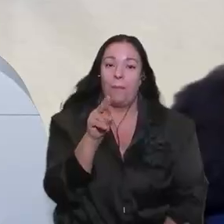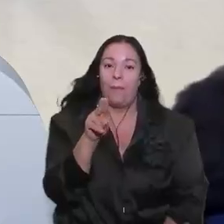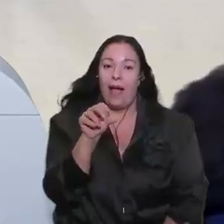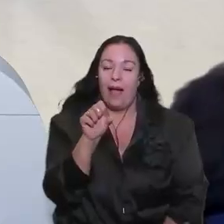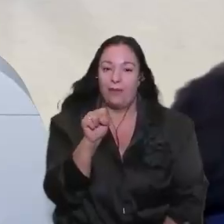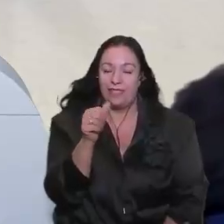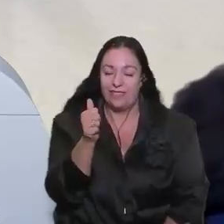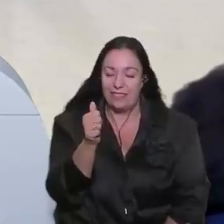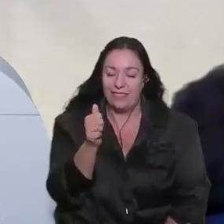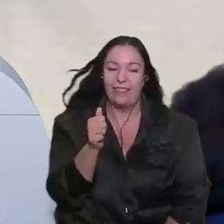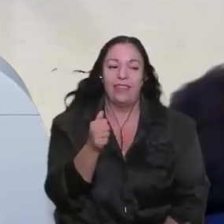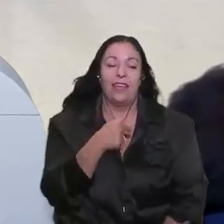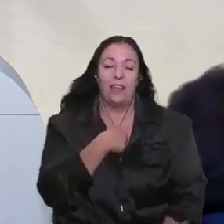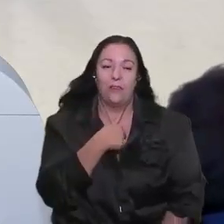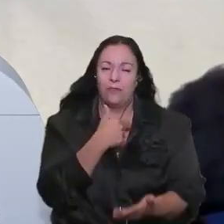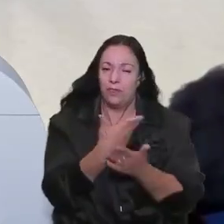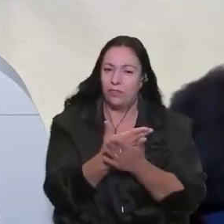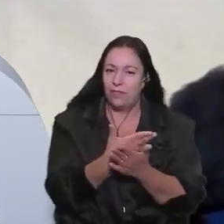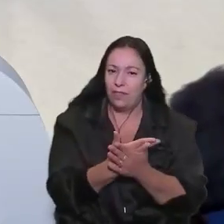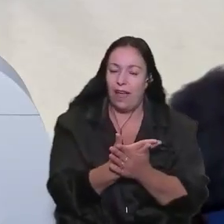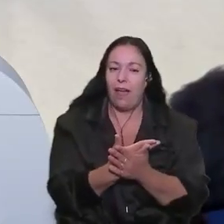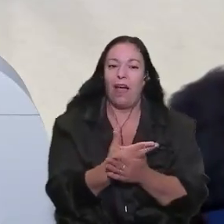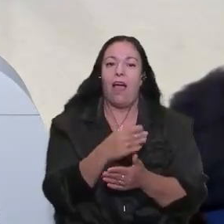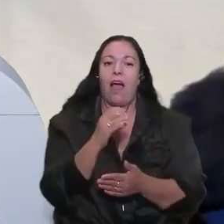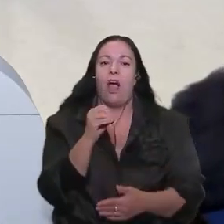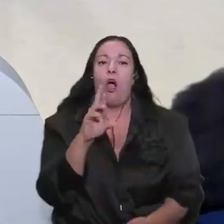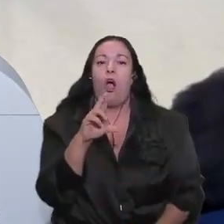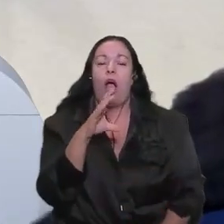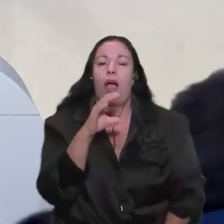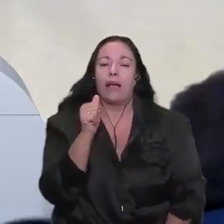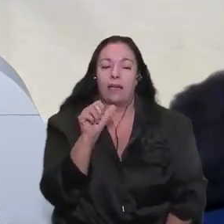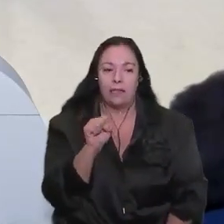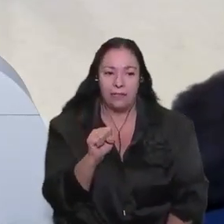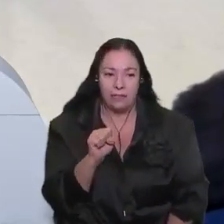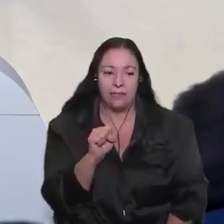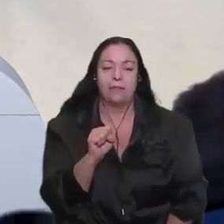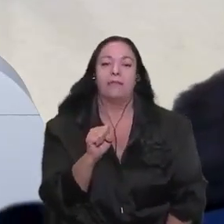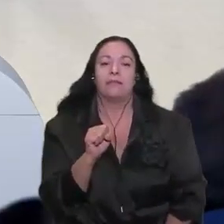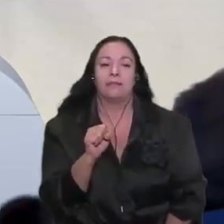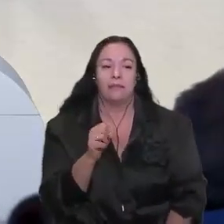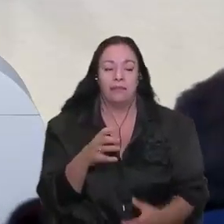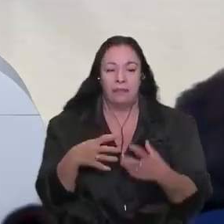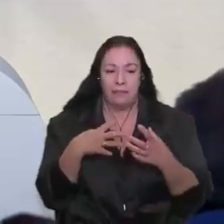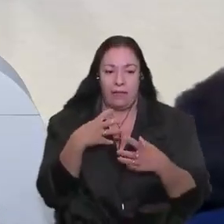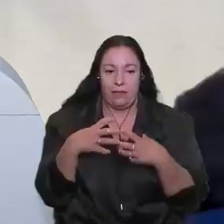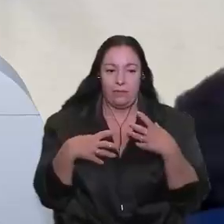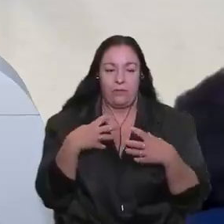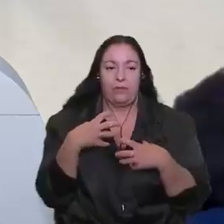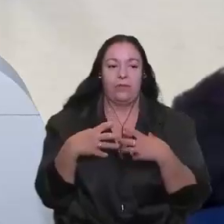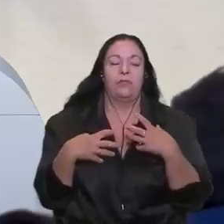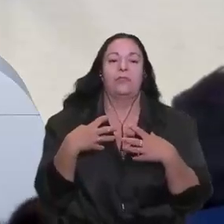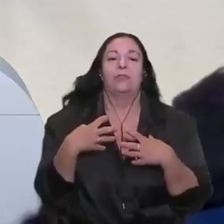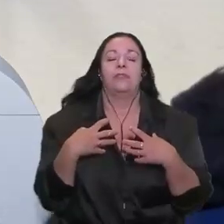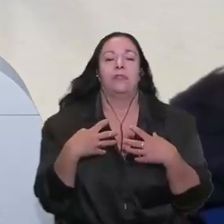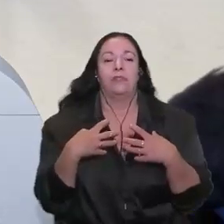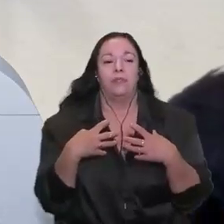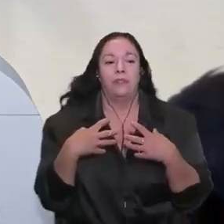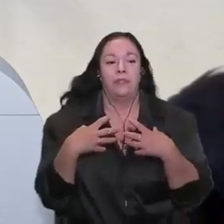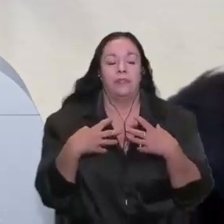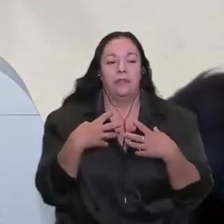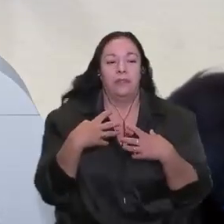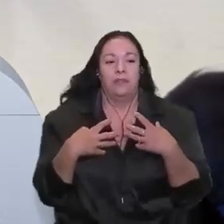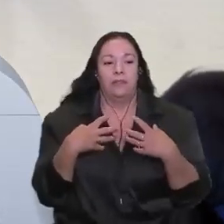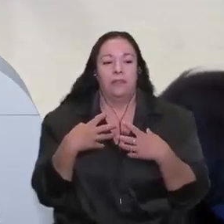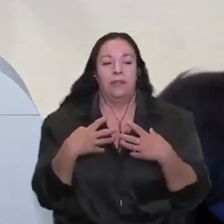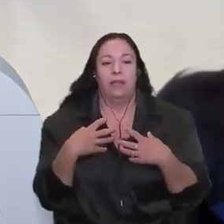pelas orcas, né? E principalmente pelo modo em que elas lidam com a menopausa dentro dos clãs, né? Elas